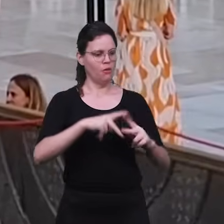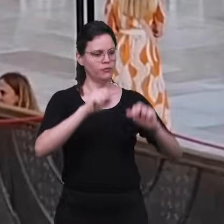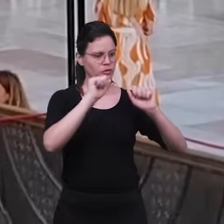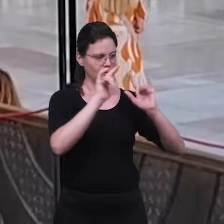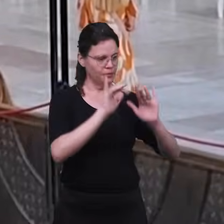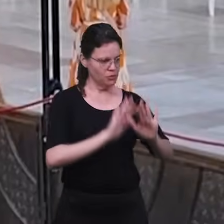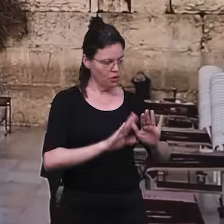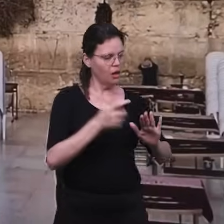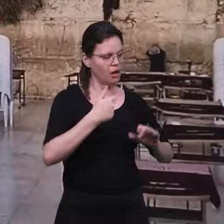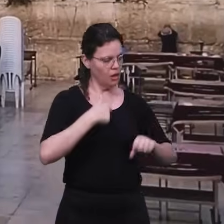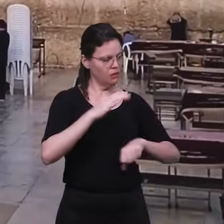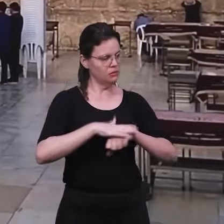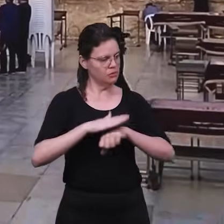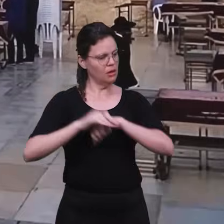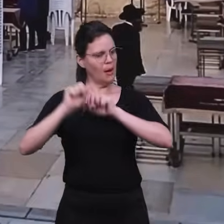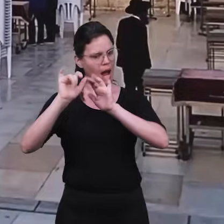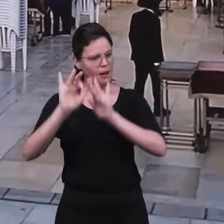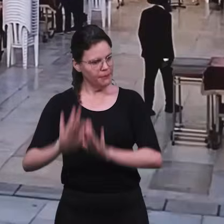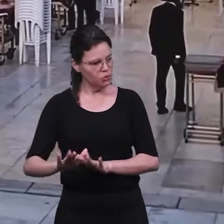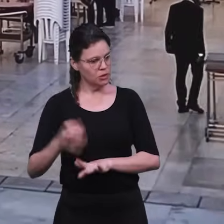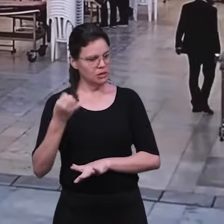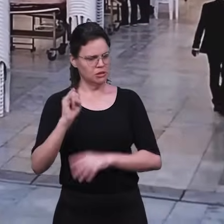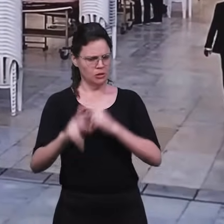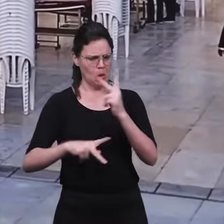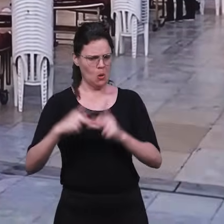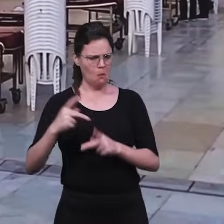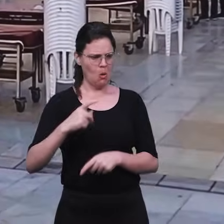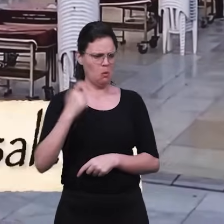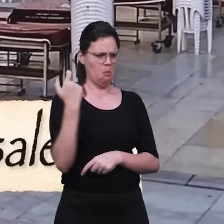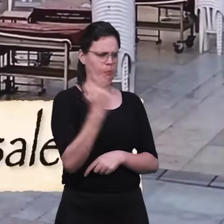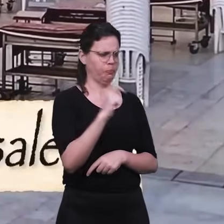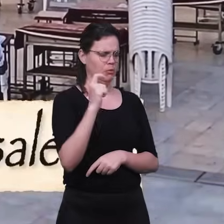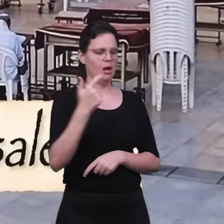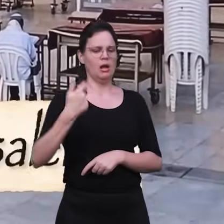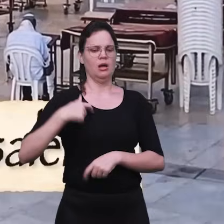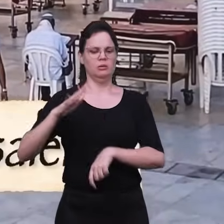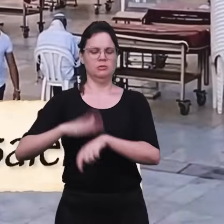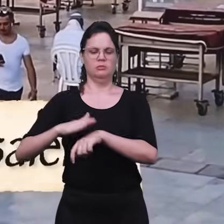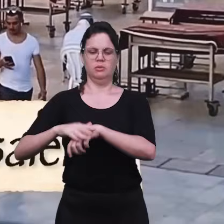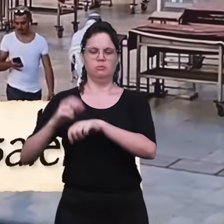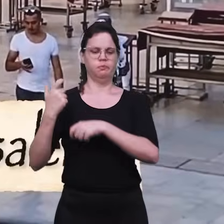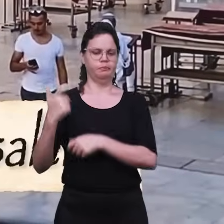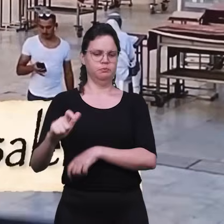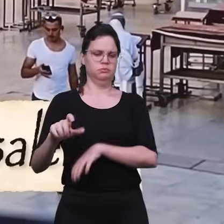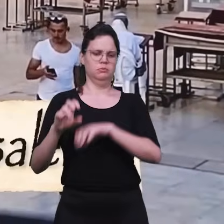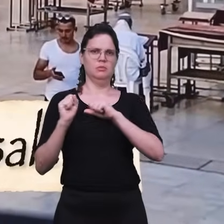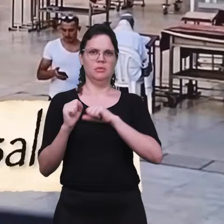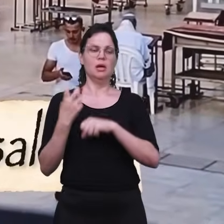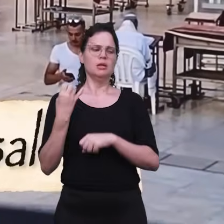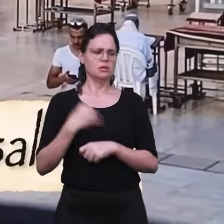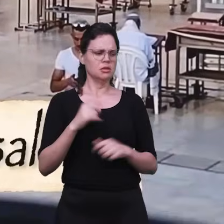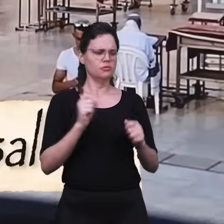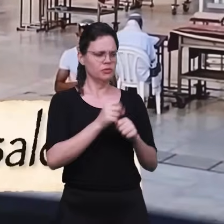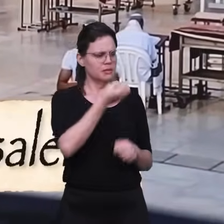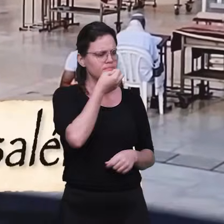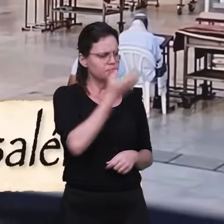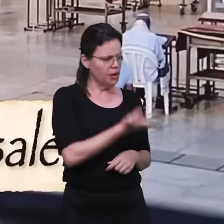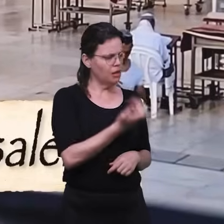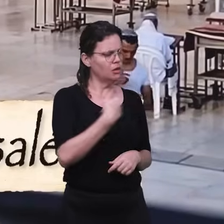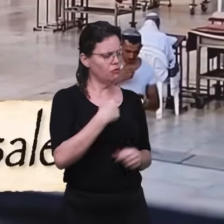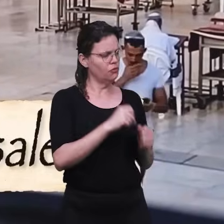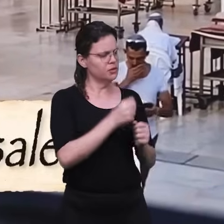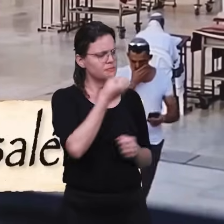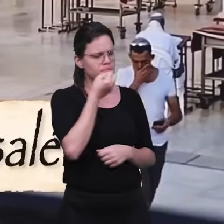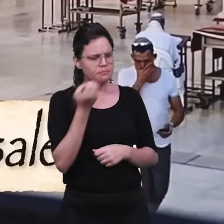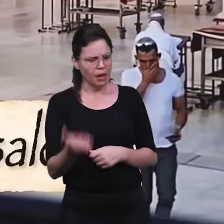que te amaldiçoarem. É uma promessa do Senhor: ó, vou fazer bem a quem te fizer bem e vou fazer mal a